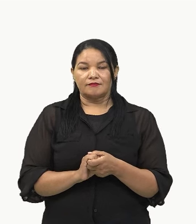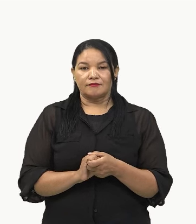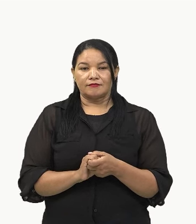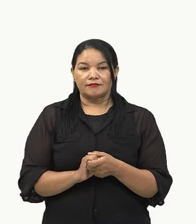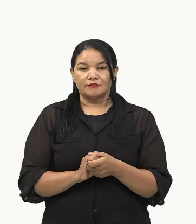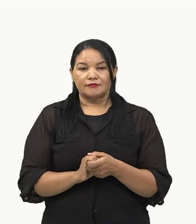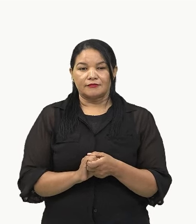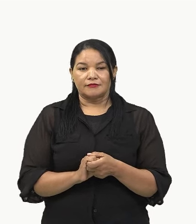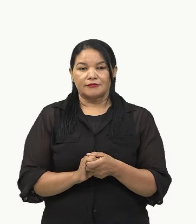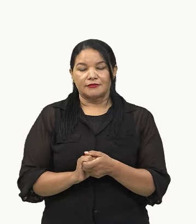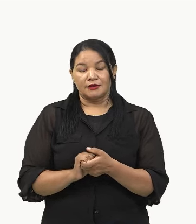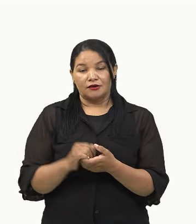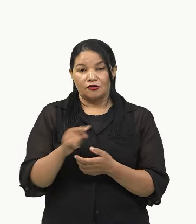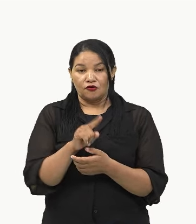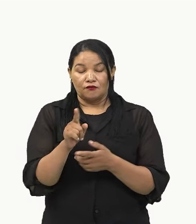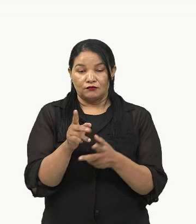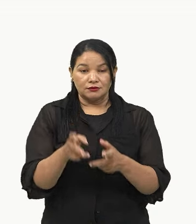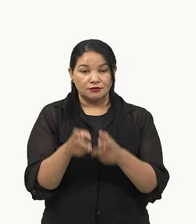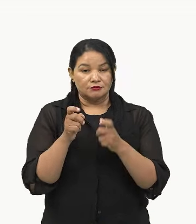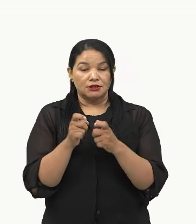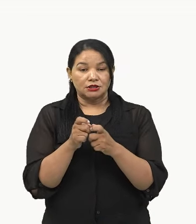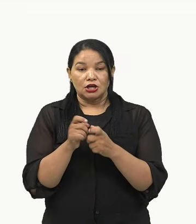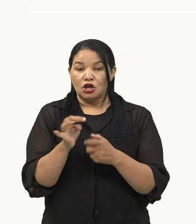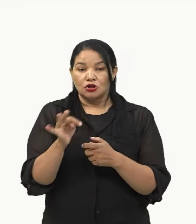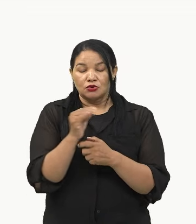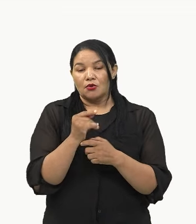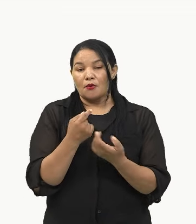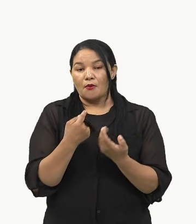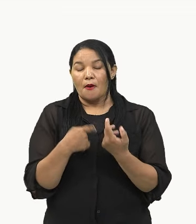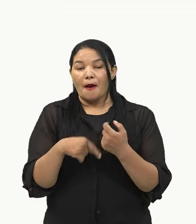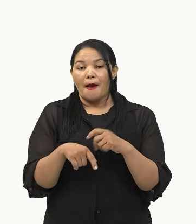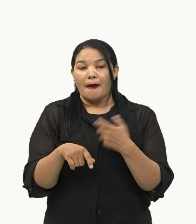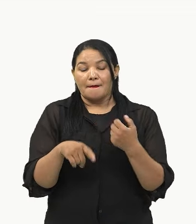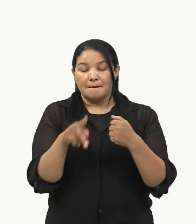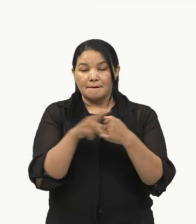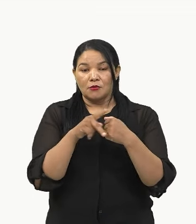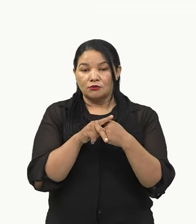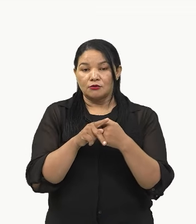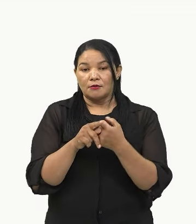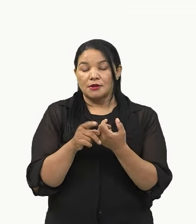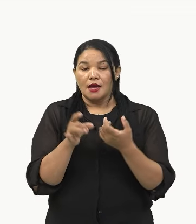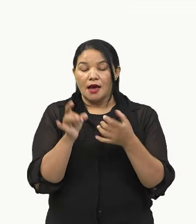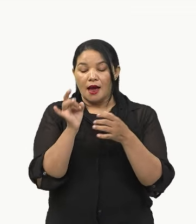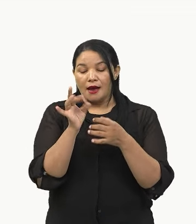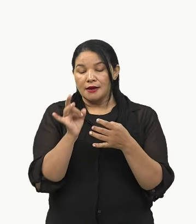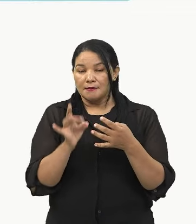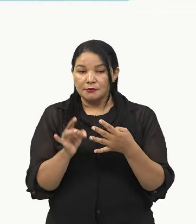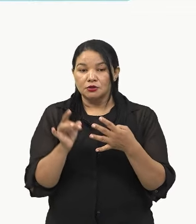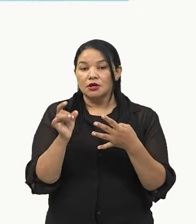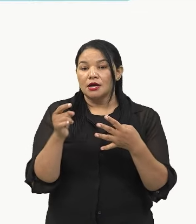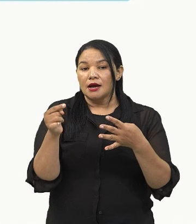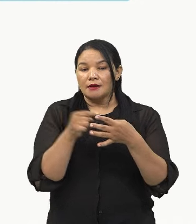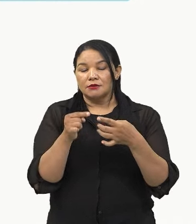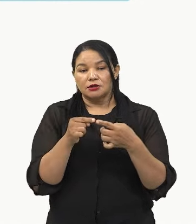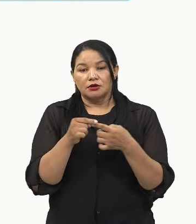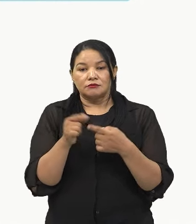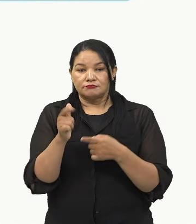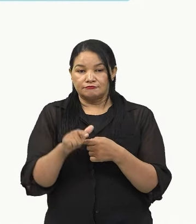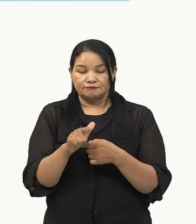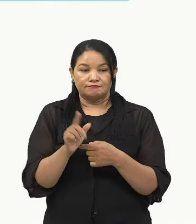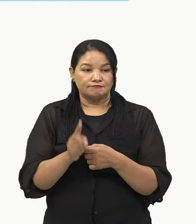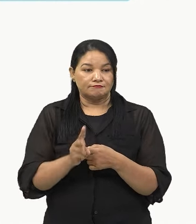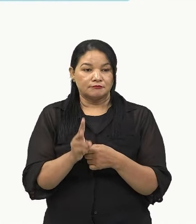juntos. Observaram que para todas as pessoas o venido continua o mesmo. E aqui a gente tem algumas